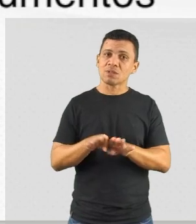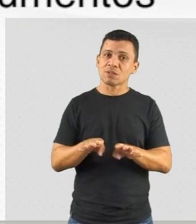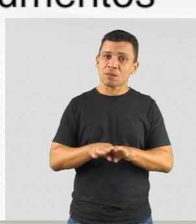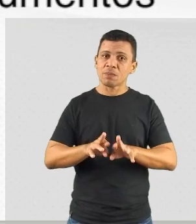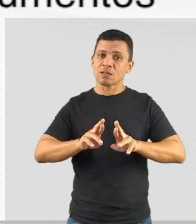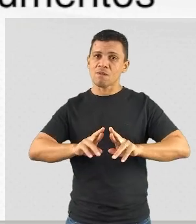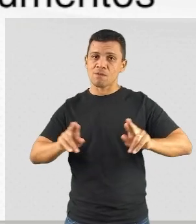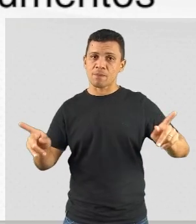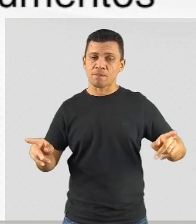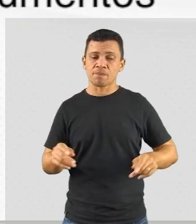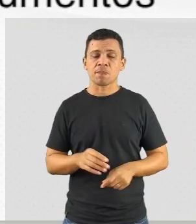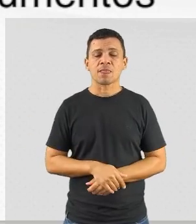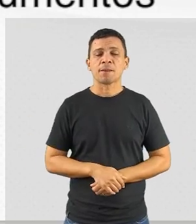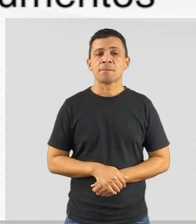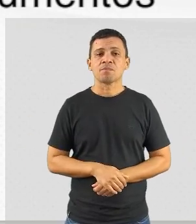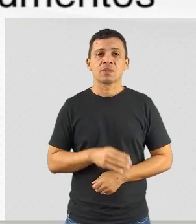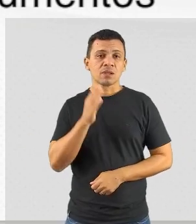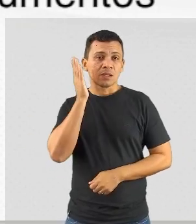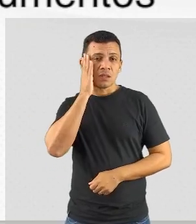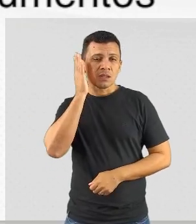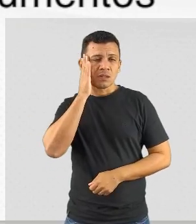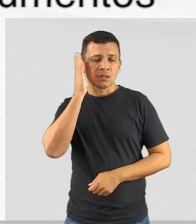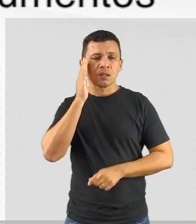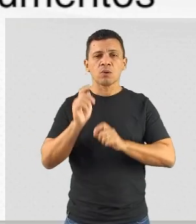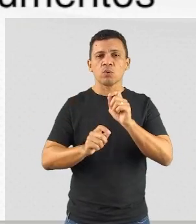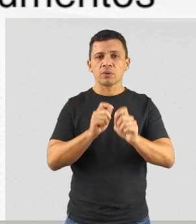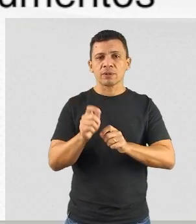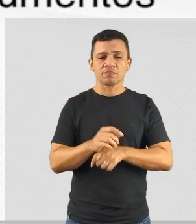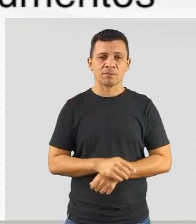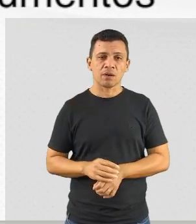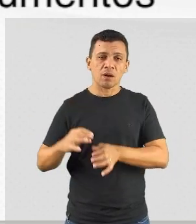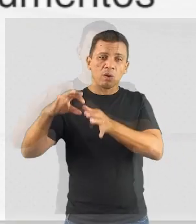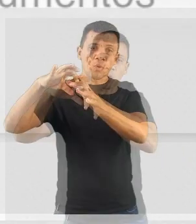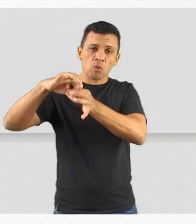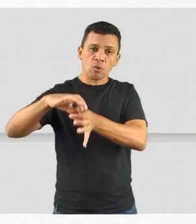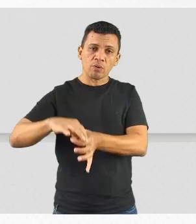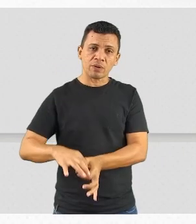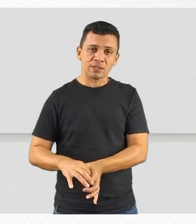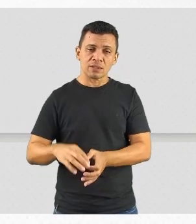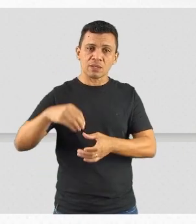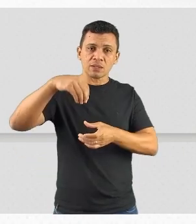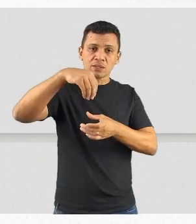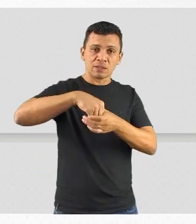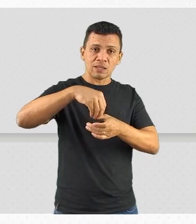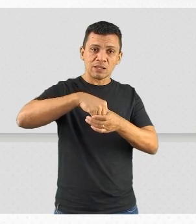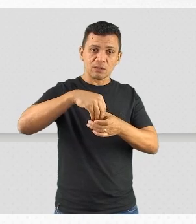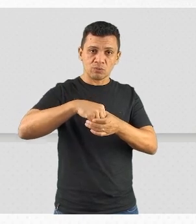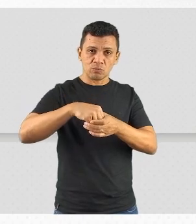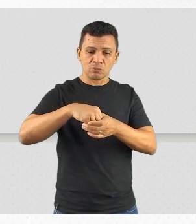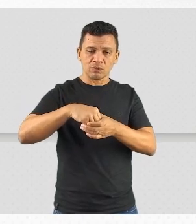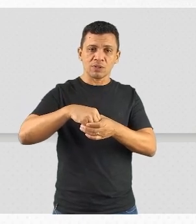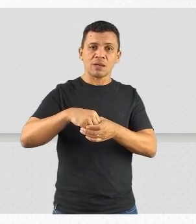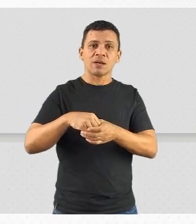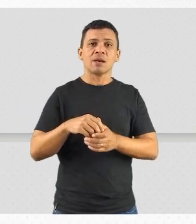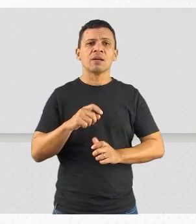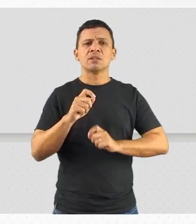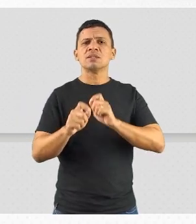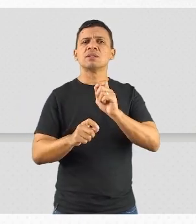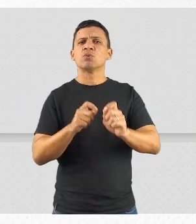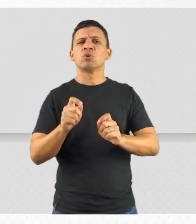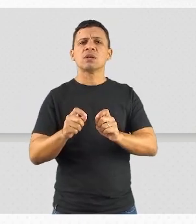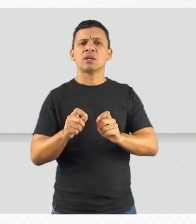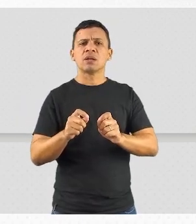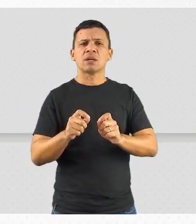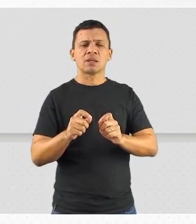aprofundar um pouco, é importante entender que a coerência interna, lembro de interno, está internamente. Se é internamente